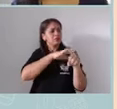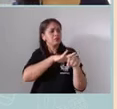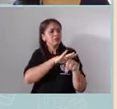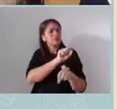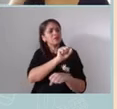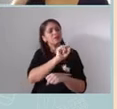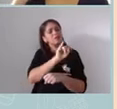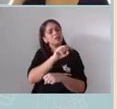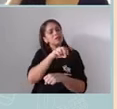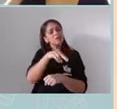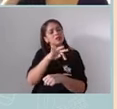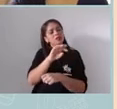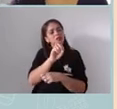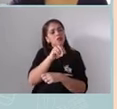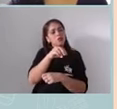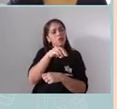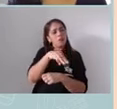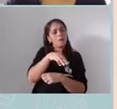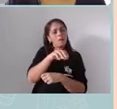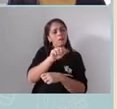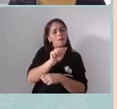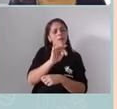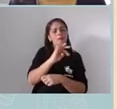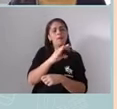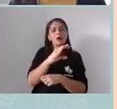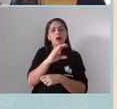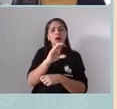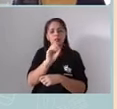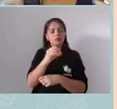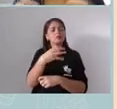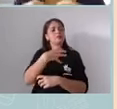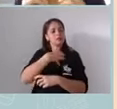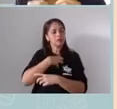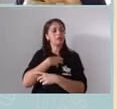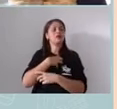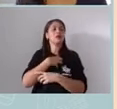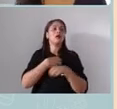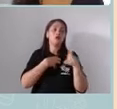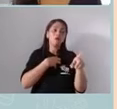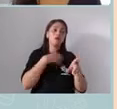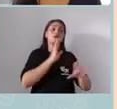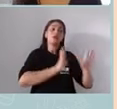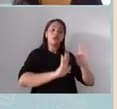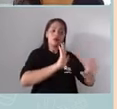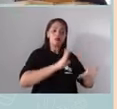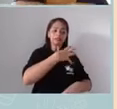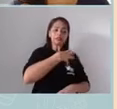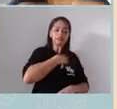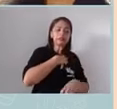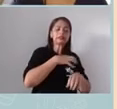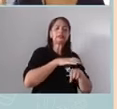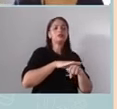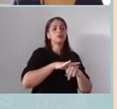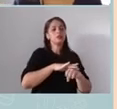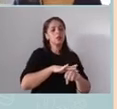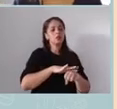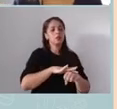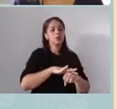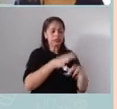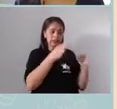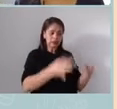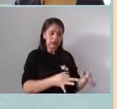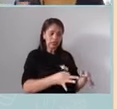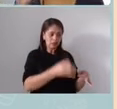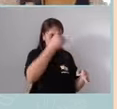tratamento. Então, essa doença tem um tratamento sintomático, ou seja, você vai tratar os sintomas da doença, não existe um tratamento efetivo contra